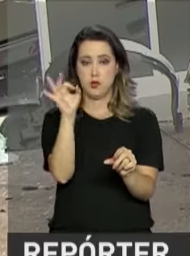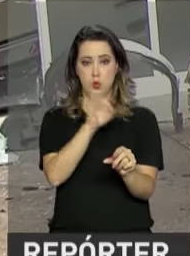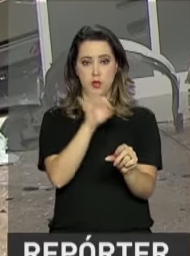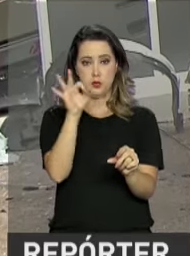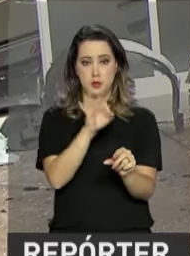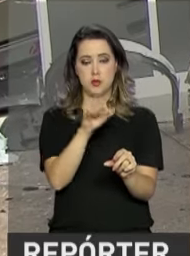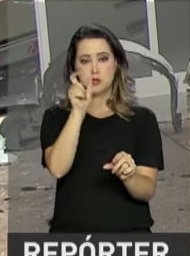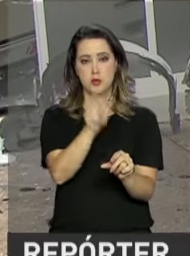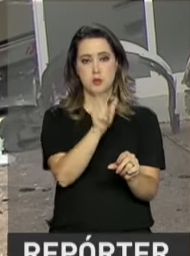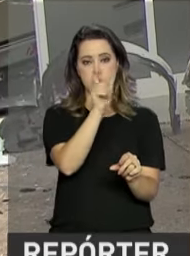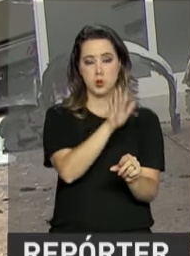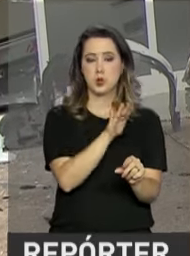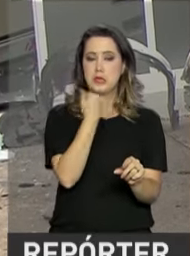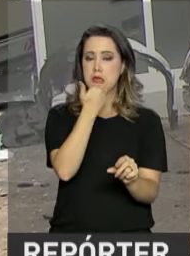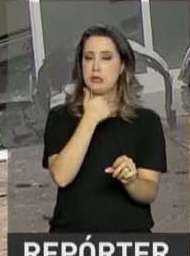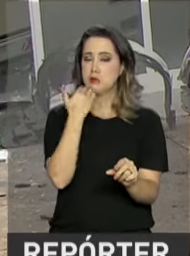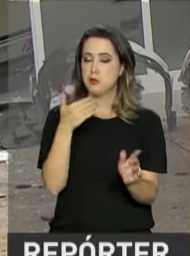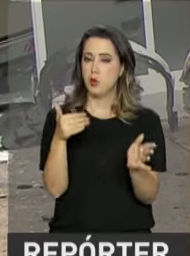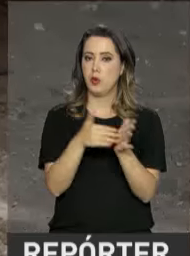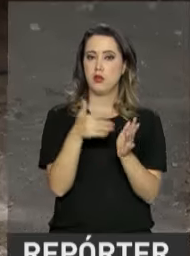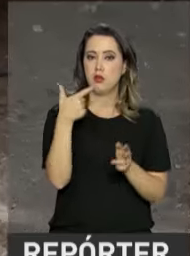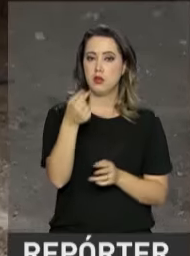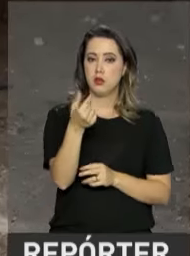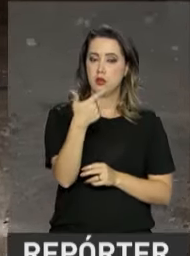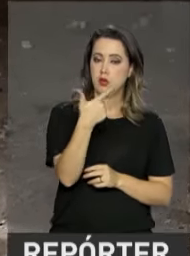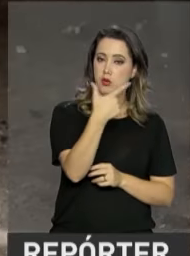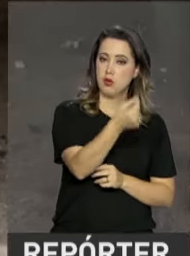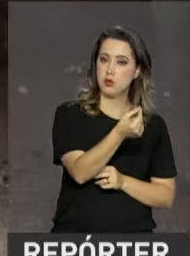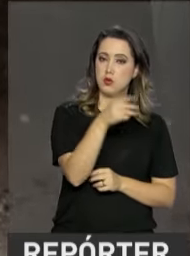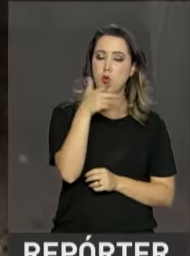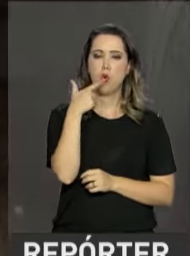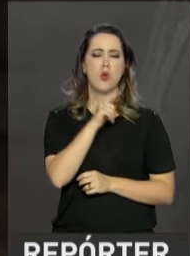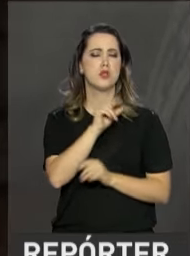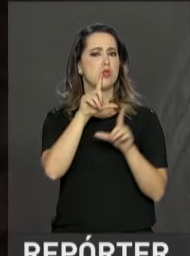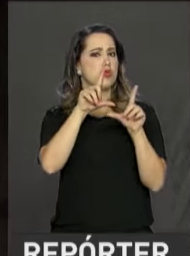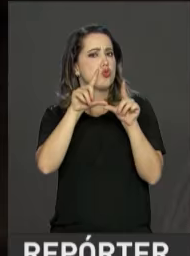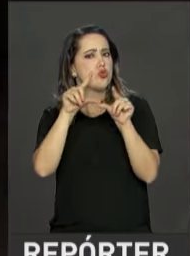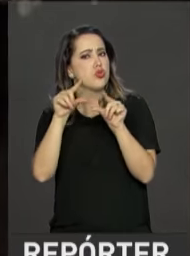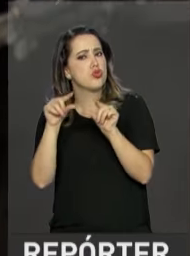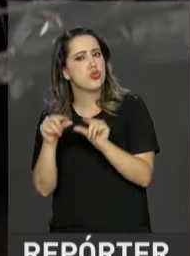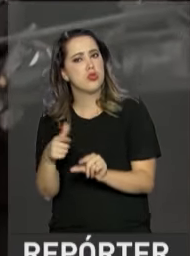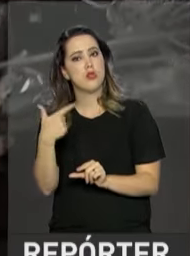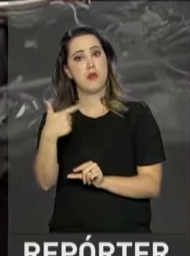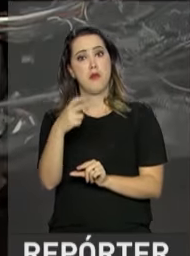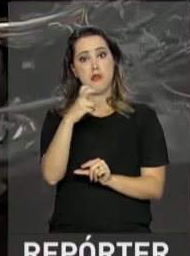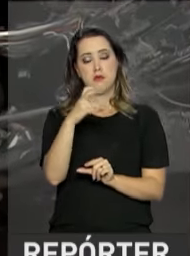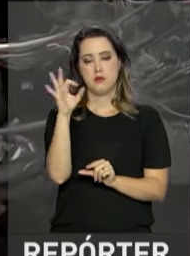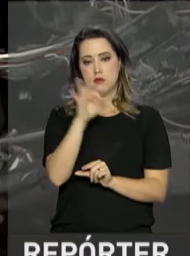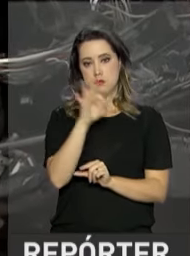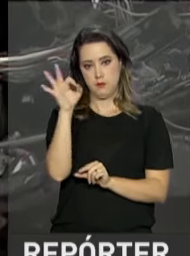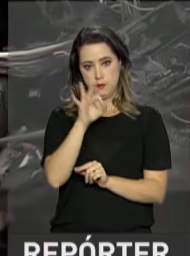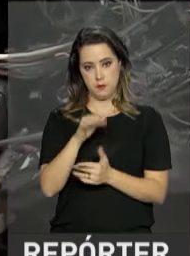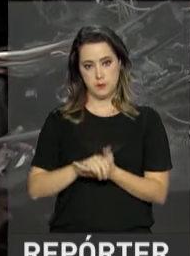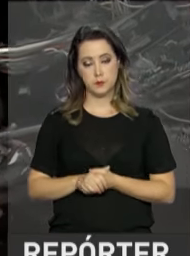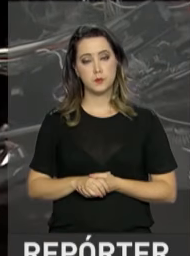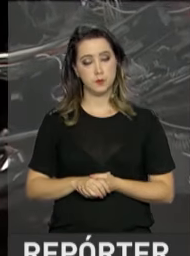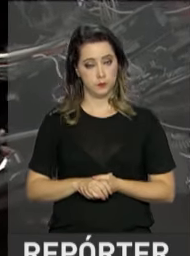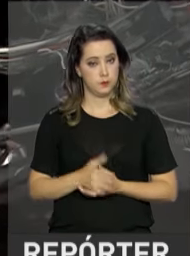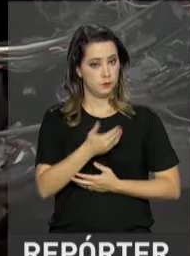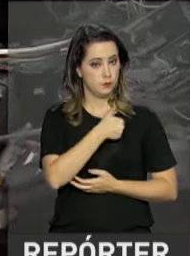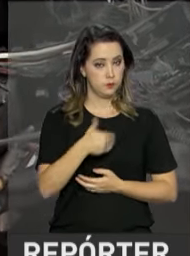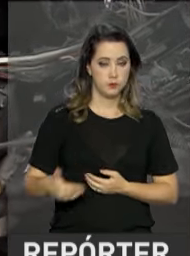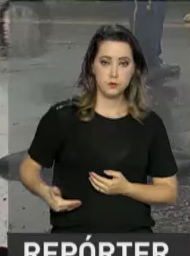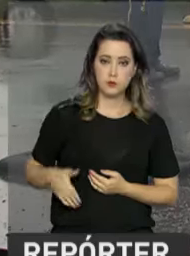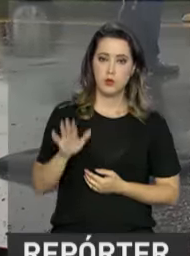número de vítimas no trânsito até 2020, o país conseguiu diminuir o número em 25%. E o